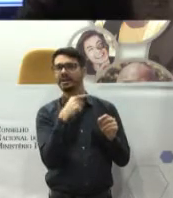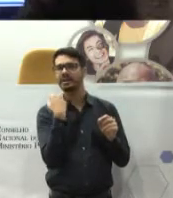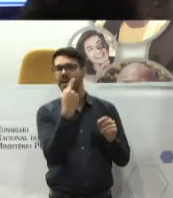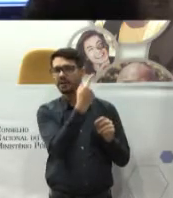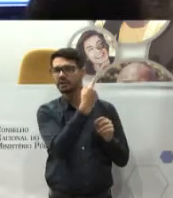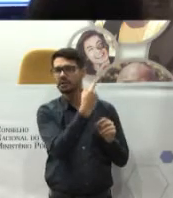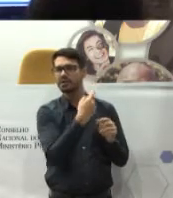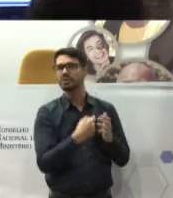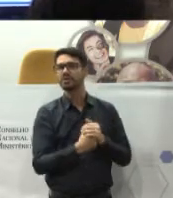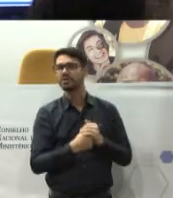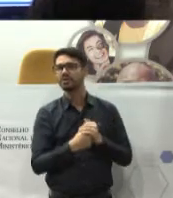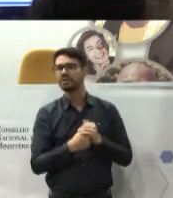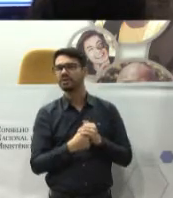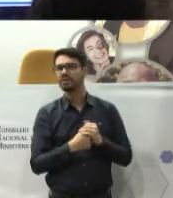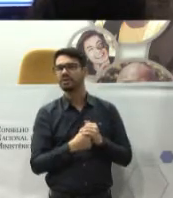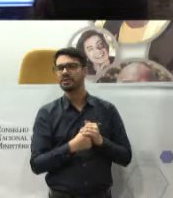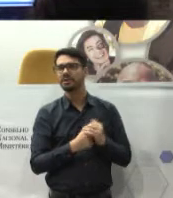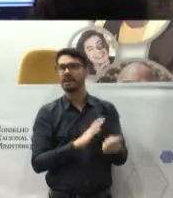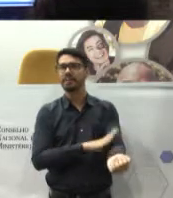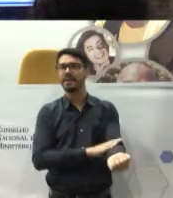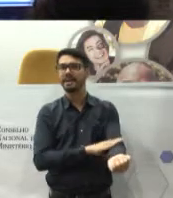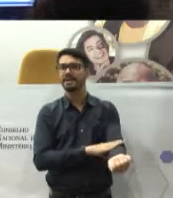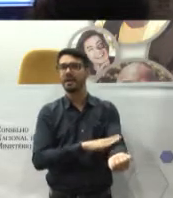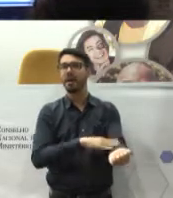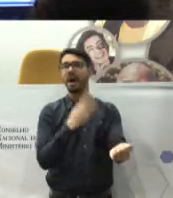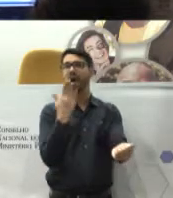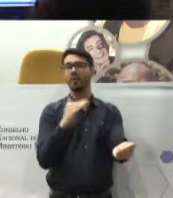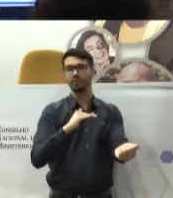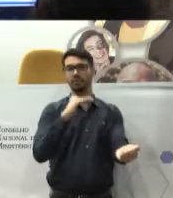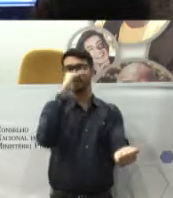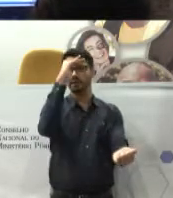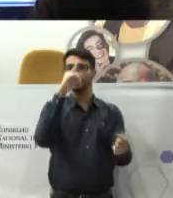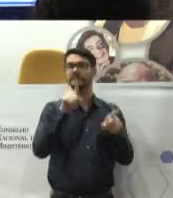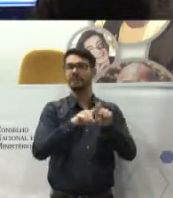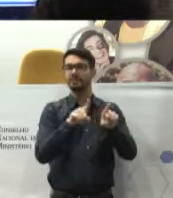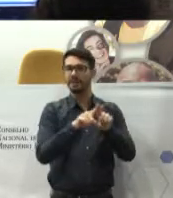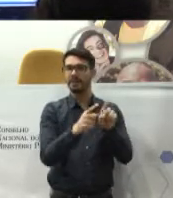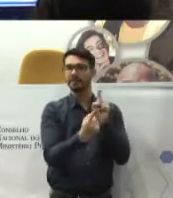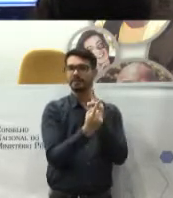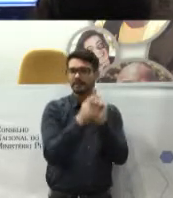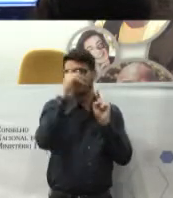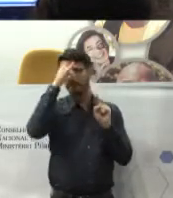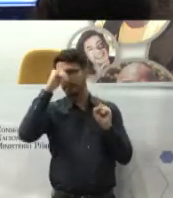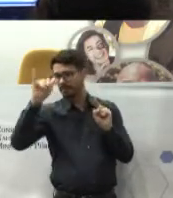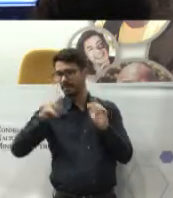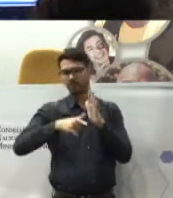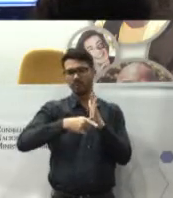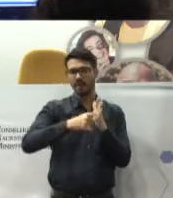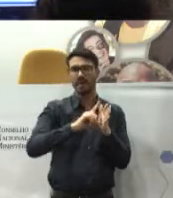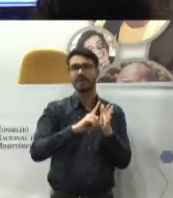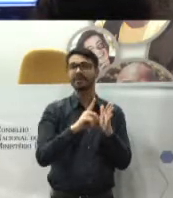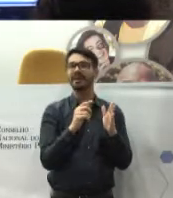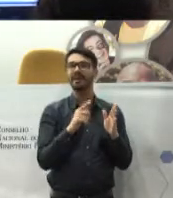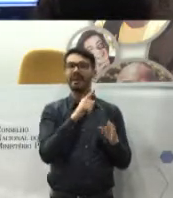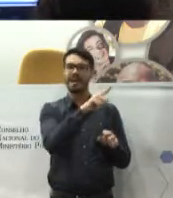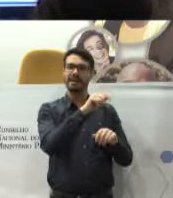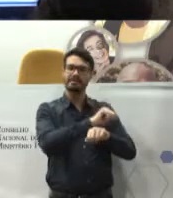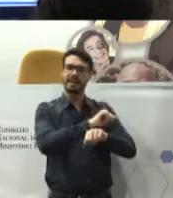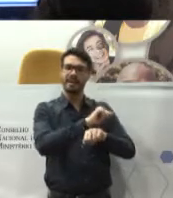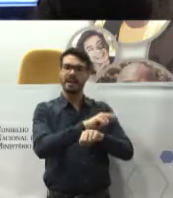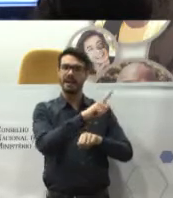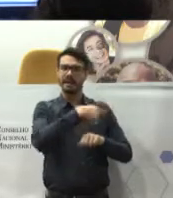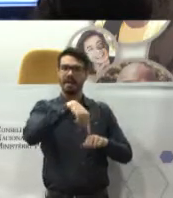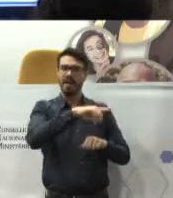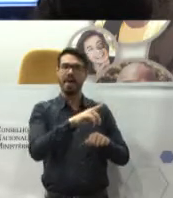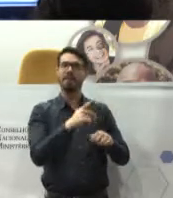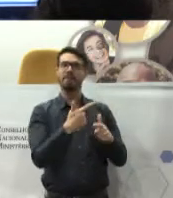por hipertensão. É programa de educação, de prevenção, de tratamento precoce. Não esperar o cidadão ter o